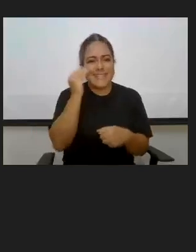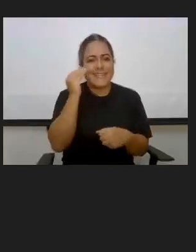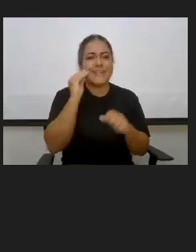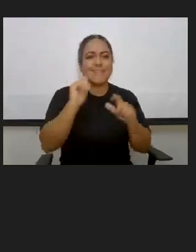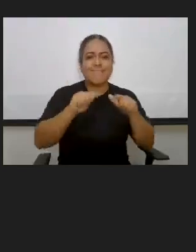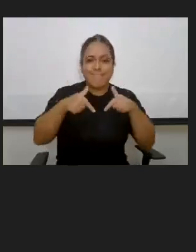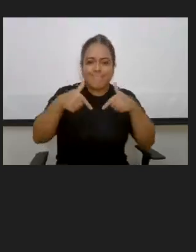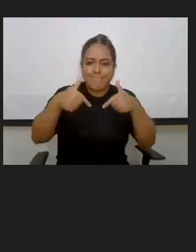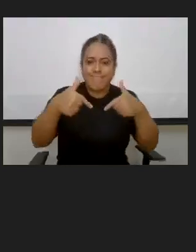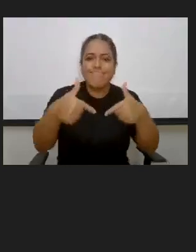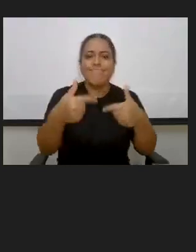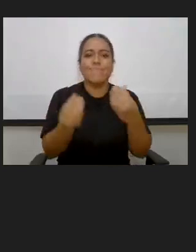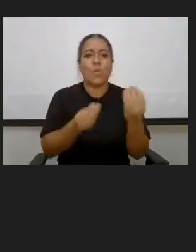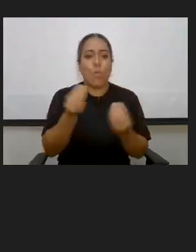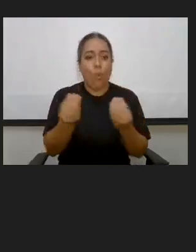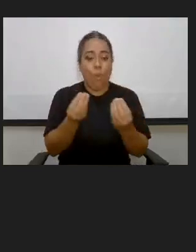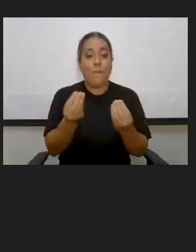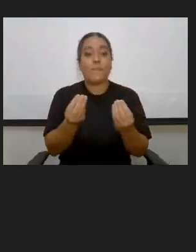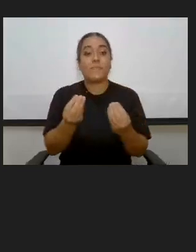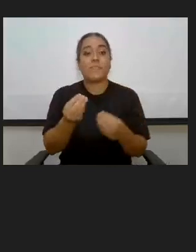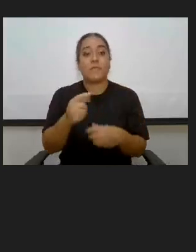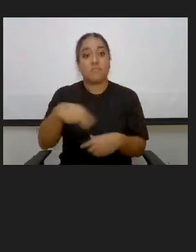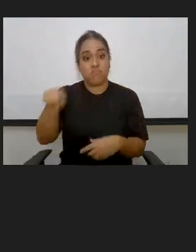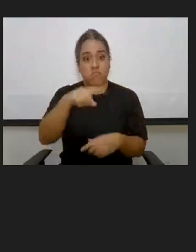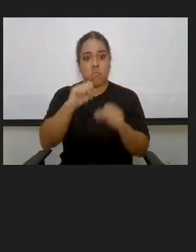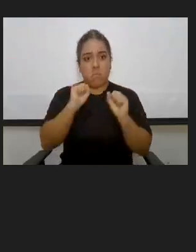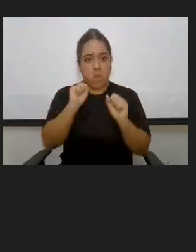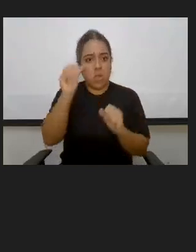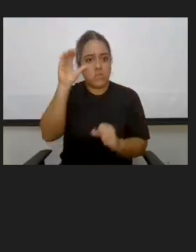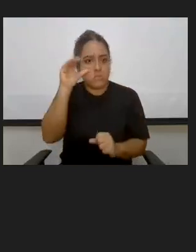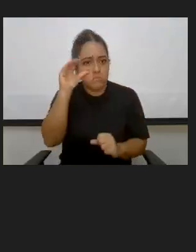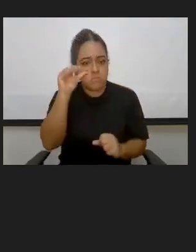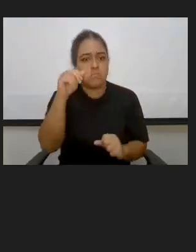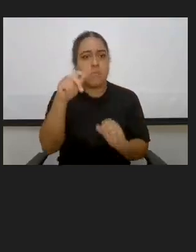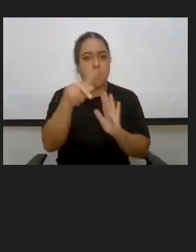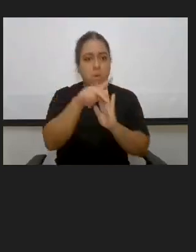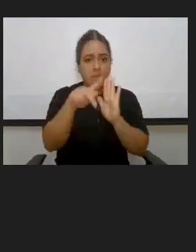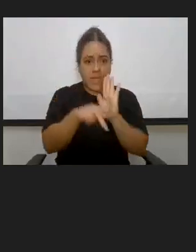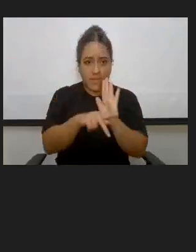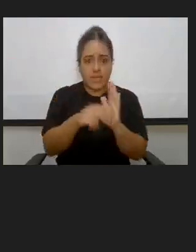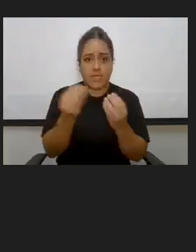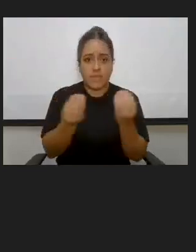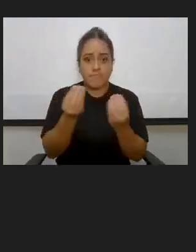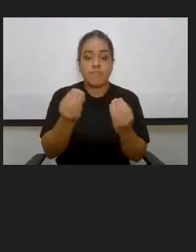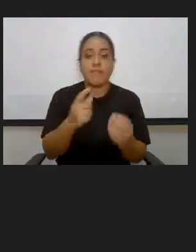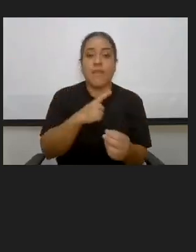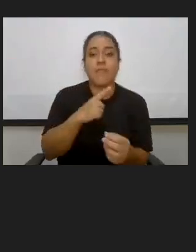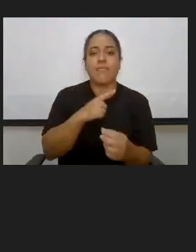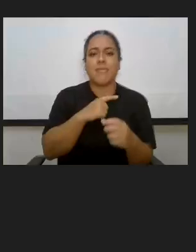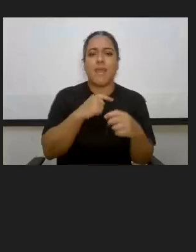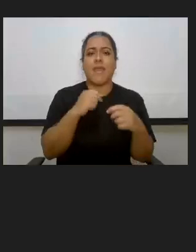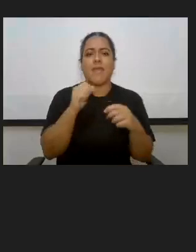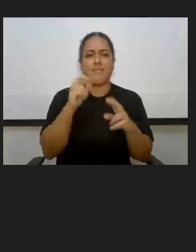esses caminhos, e vocês podem olhar lá pela portaria, nós temos uma ampla